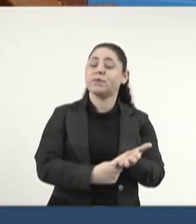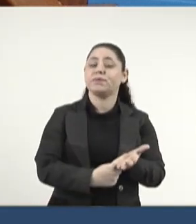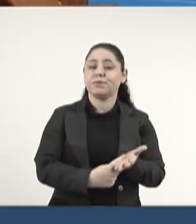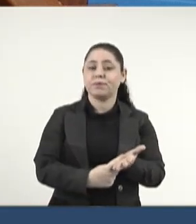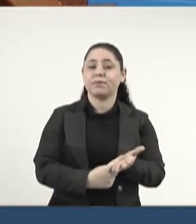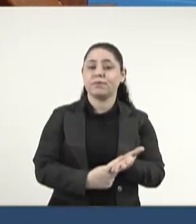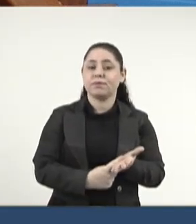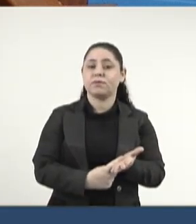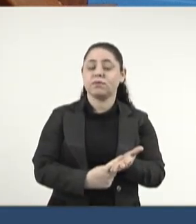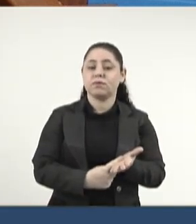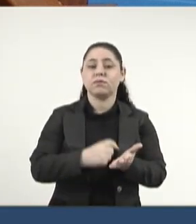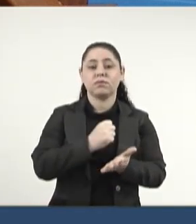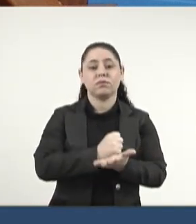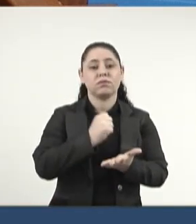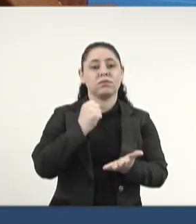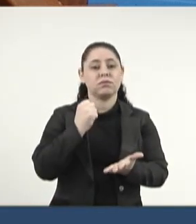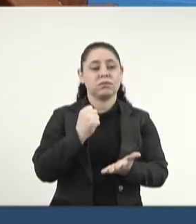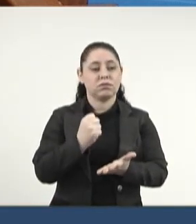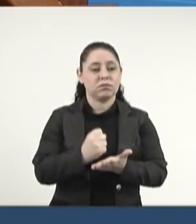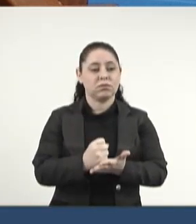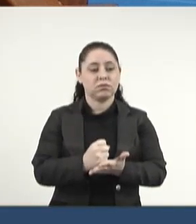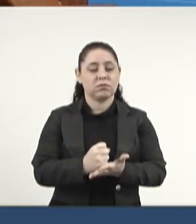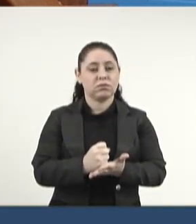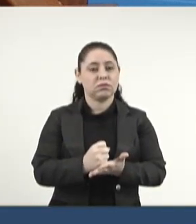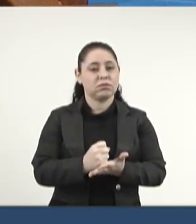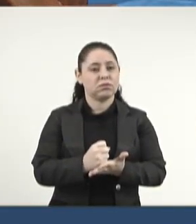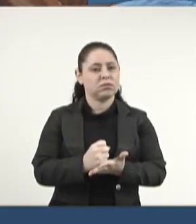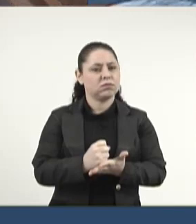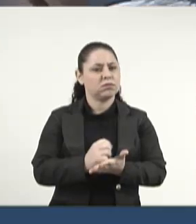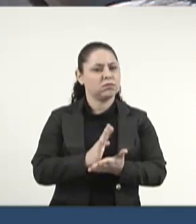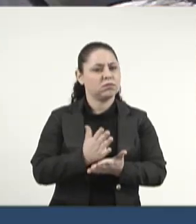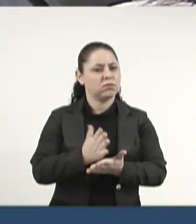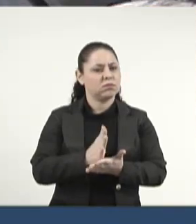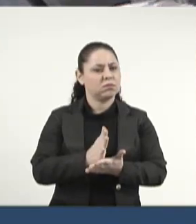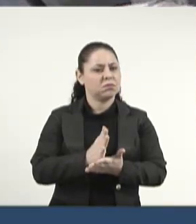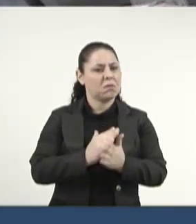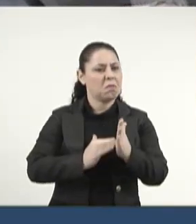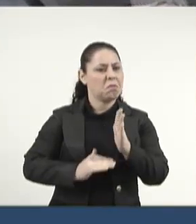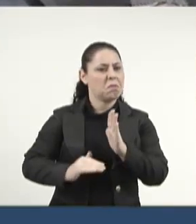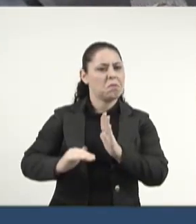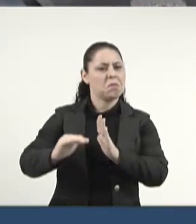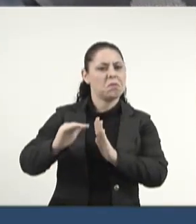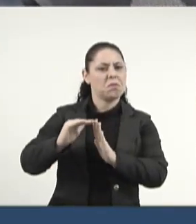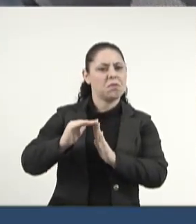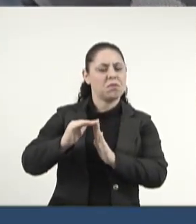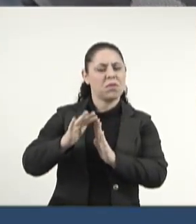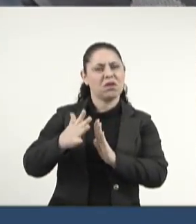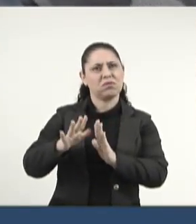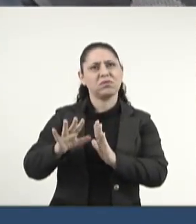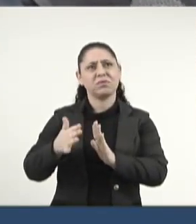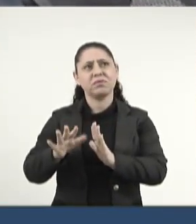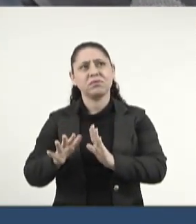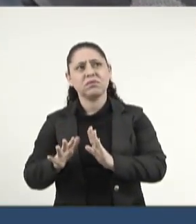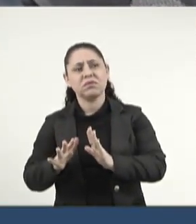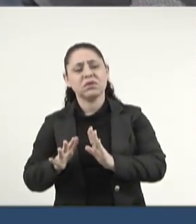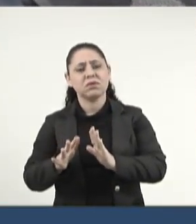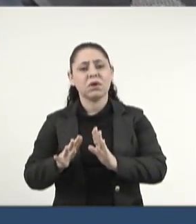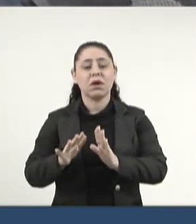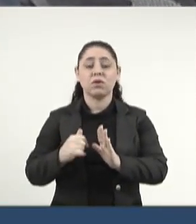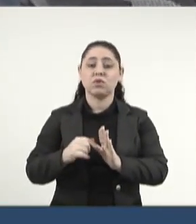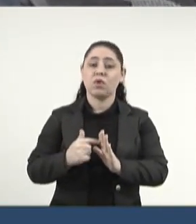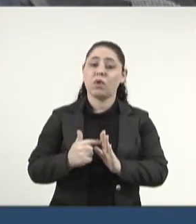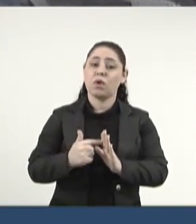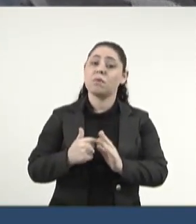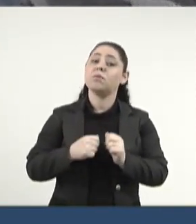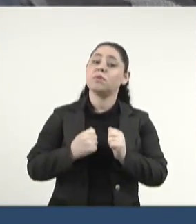convencionado, esse contrato está com uma margem de sobrepreço, em tese, e que nós